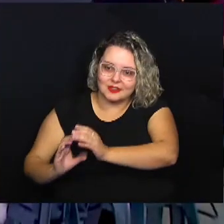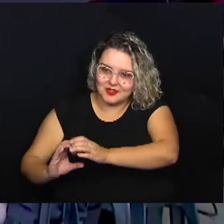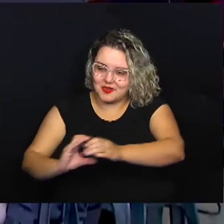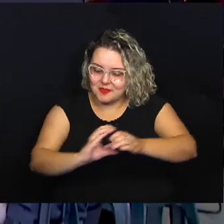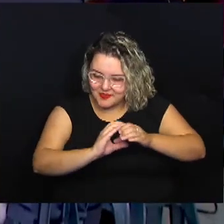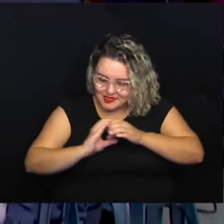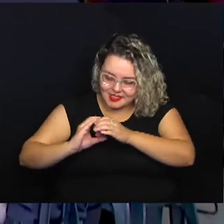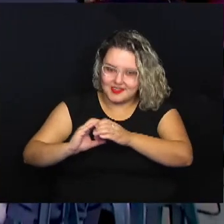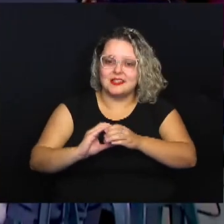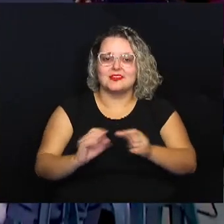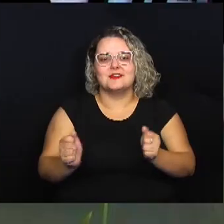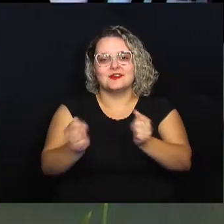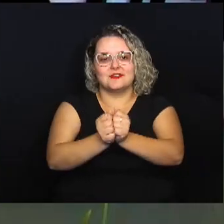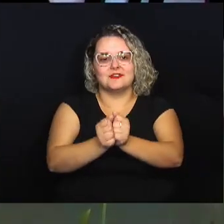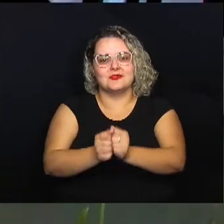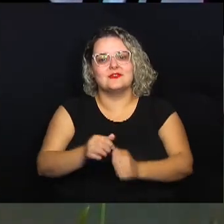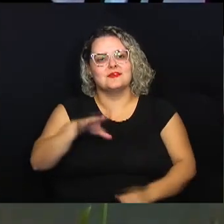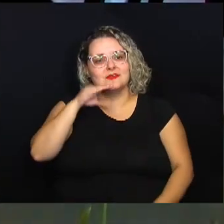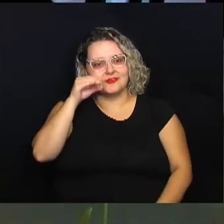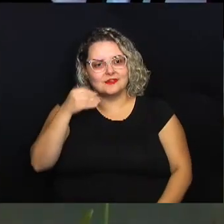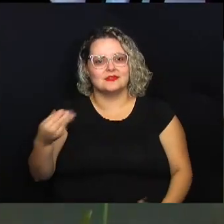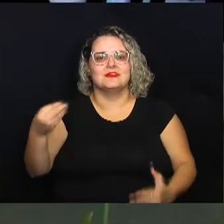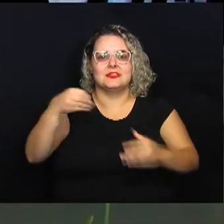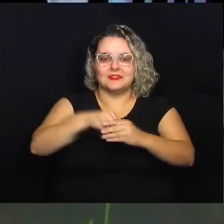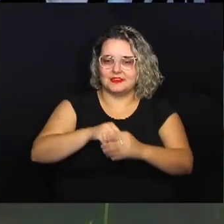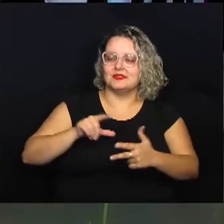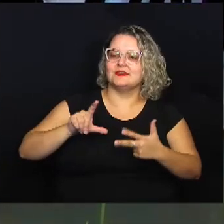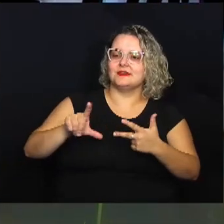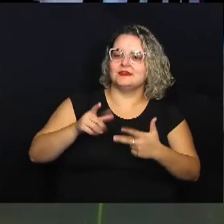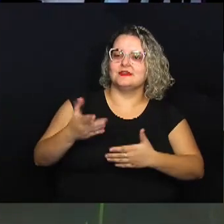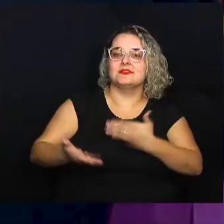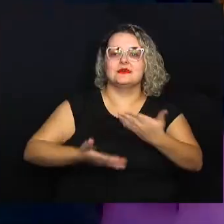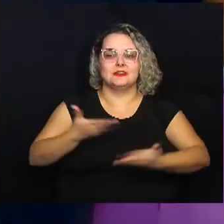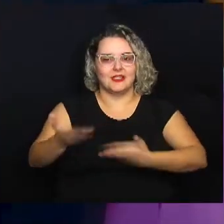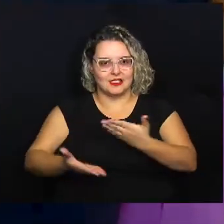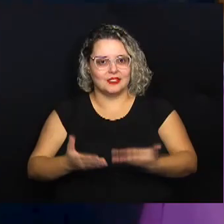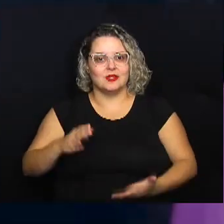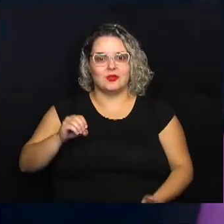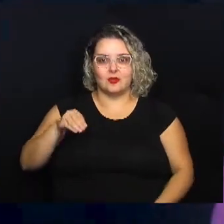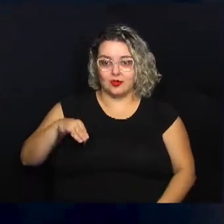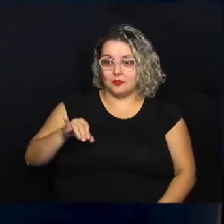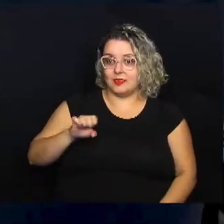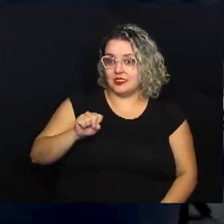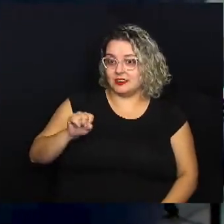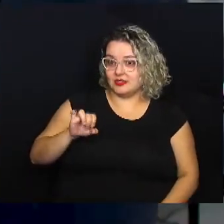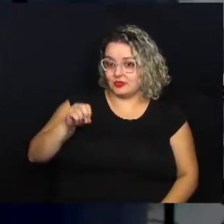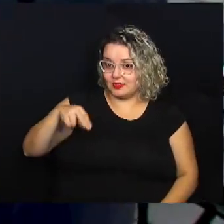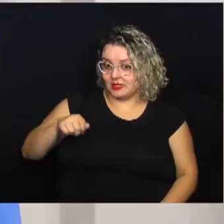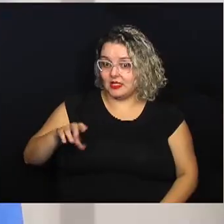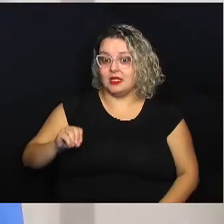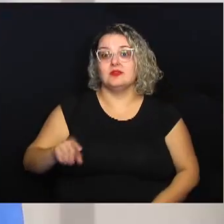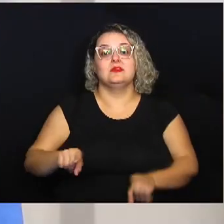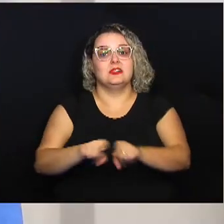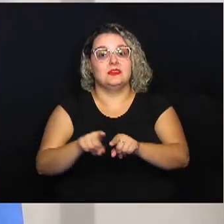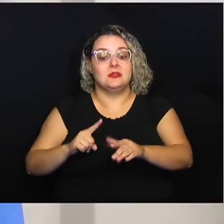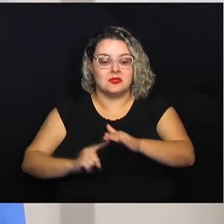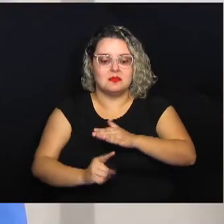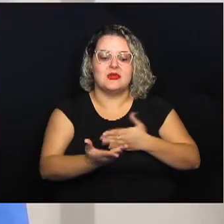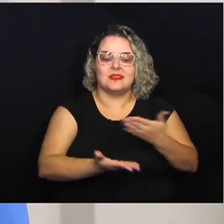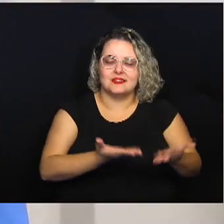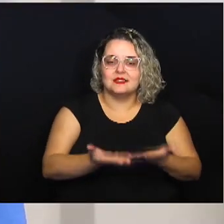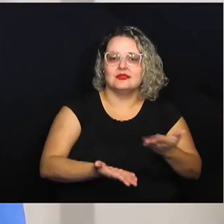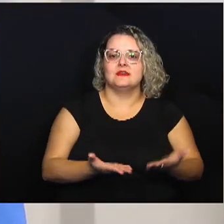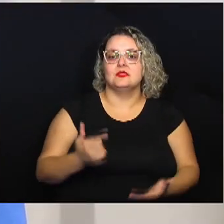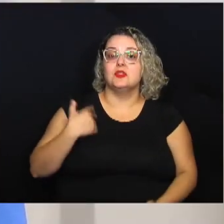colaboradores, integra no âmbito do Legislativo servidores, comissionados e prestadores de serviços. Nós vivemos